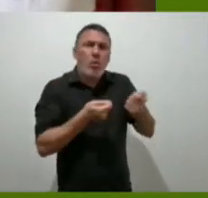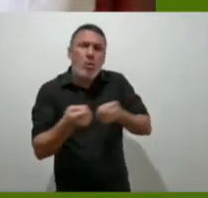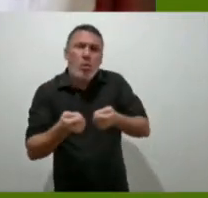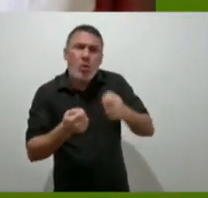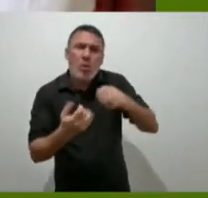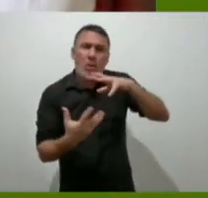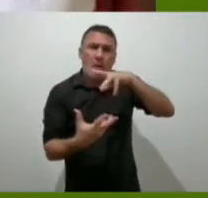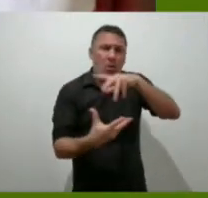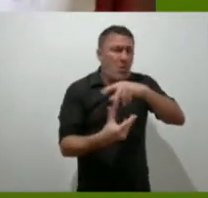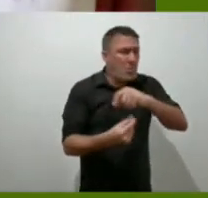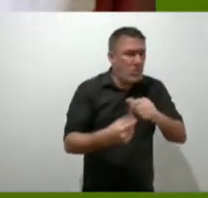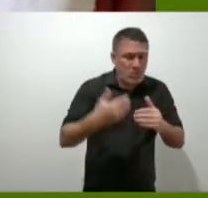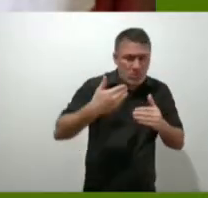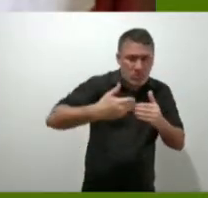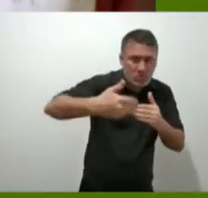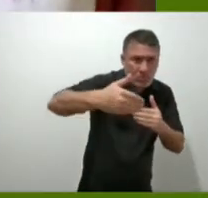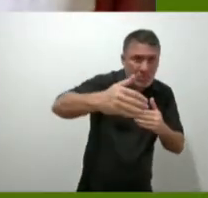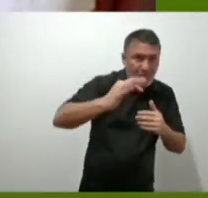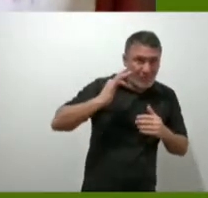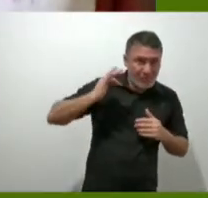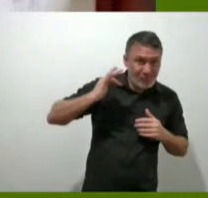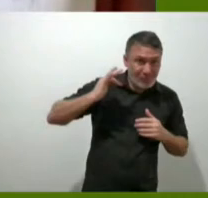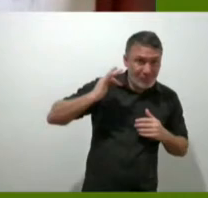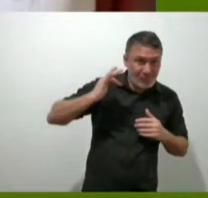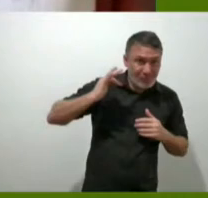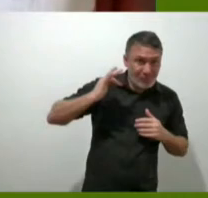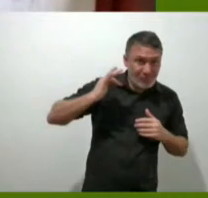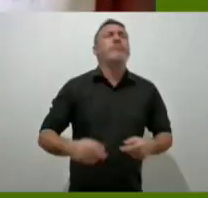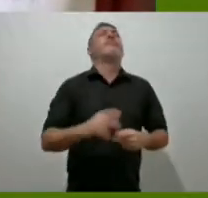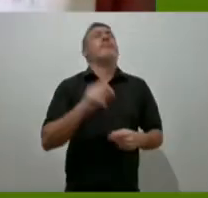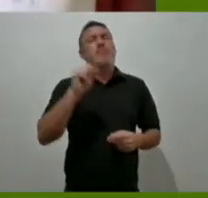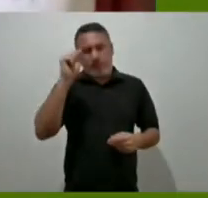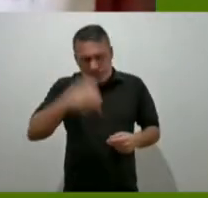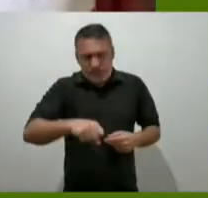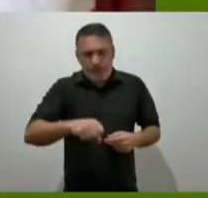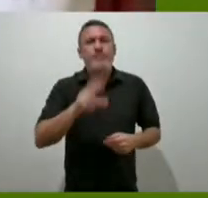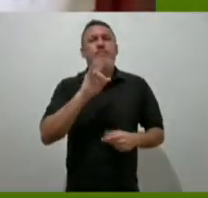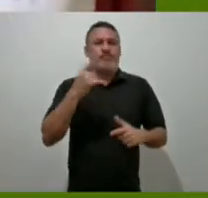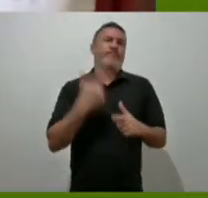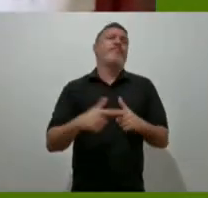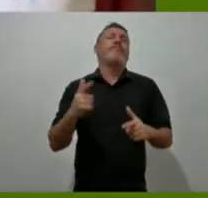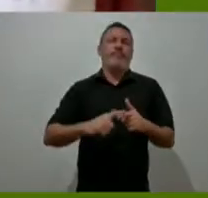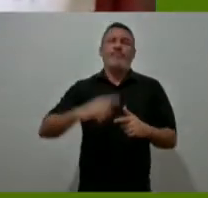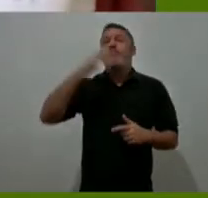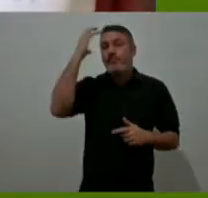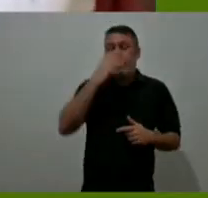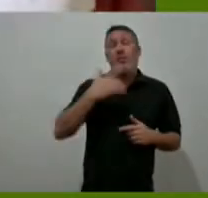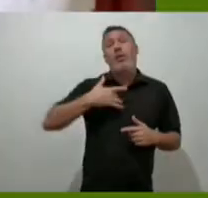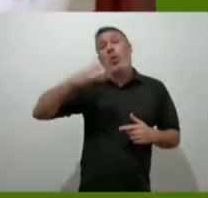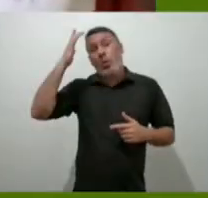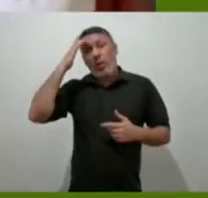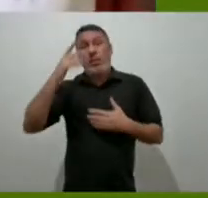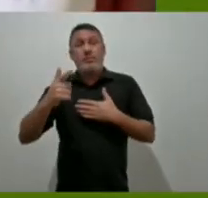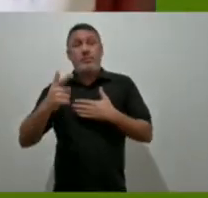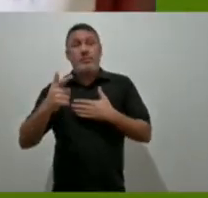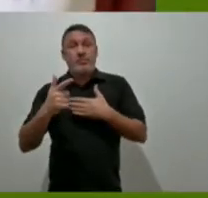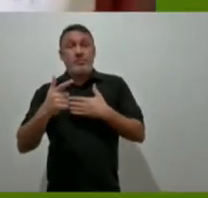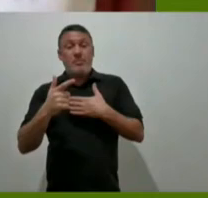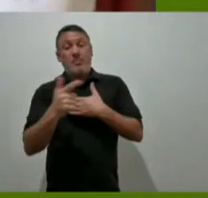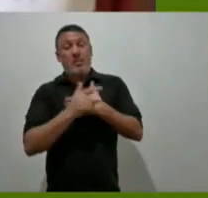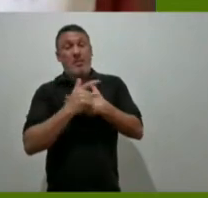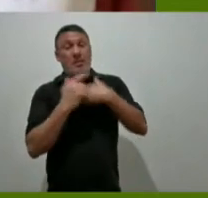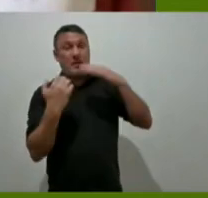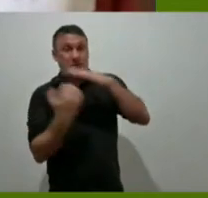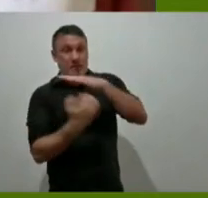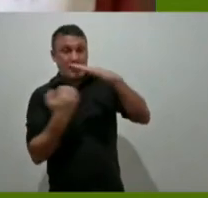complicado para a humanidade. E eu acho que o papel hoje das empresas, ele é muitíssimo mais importante que o